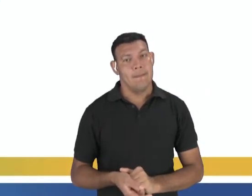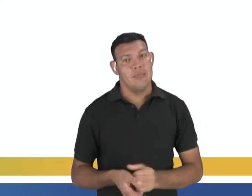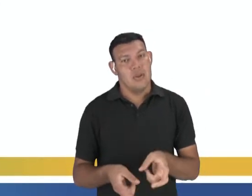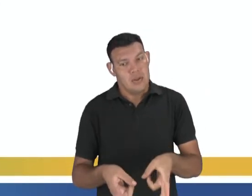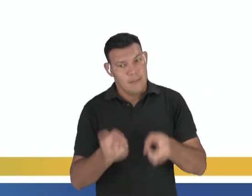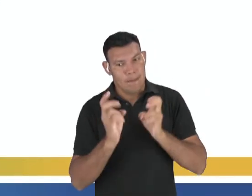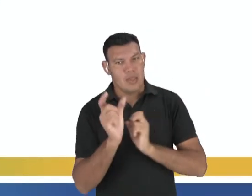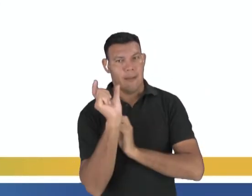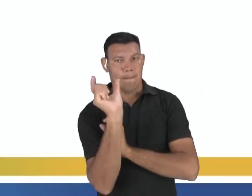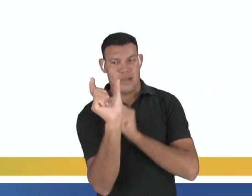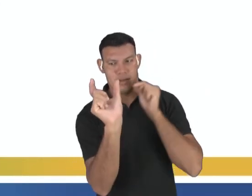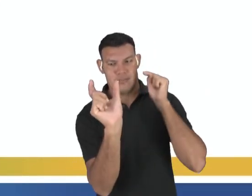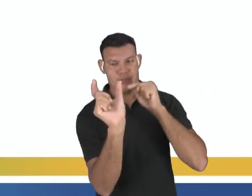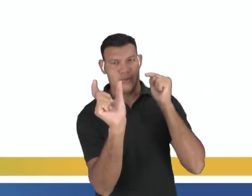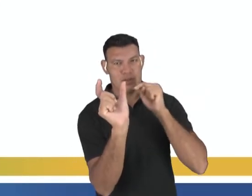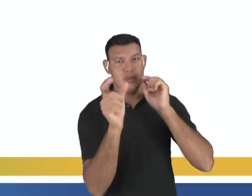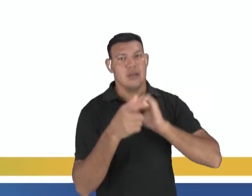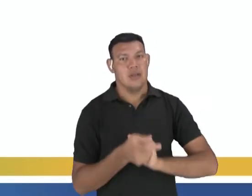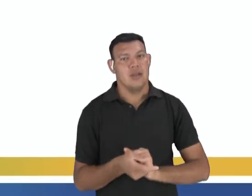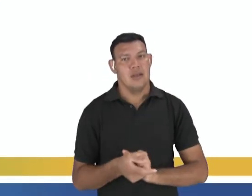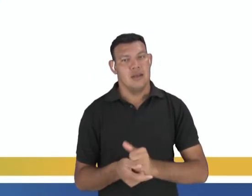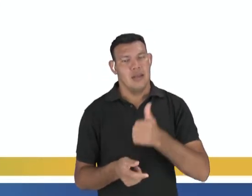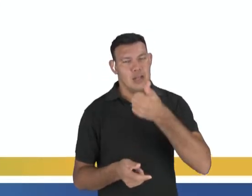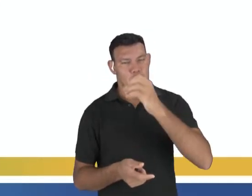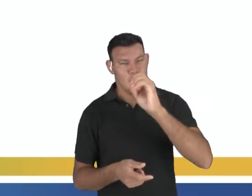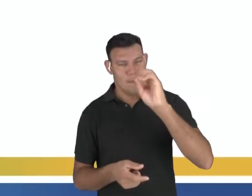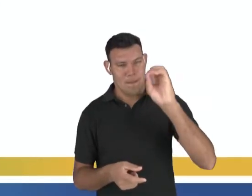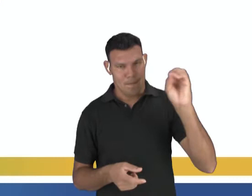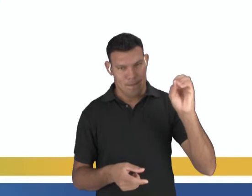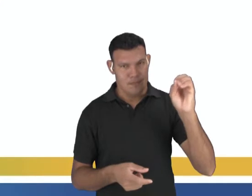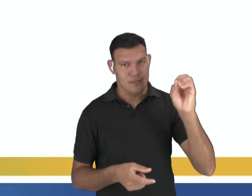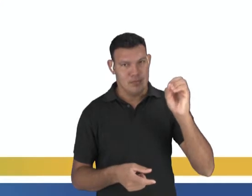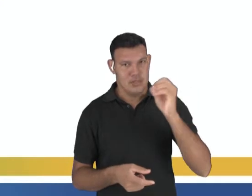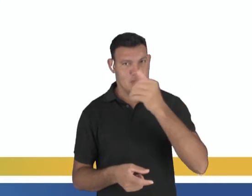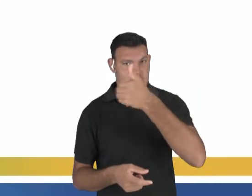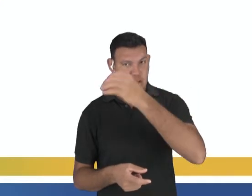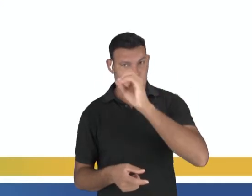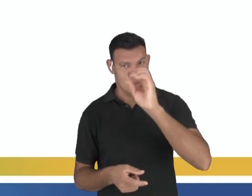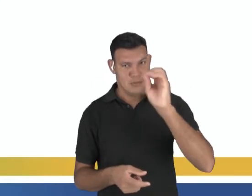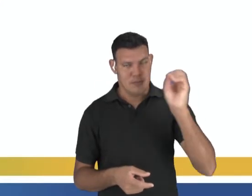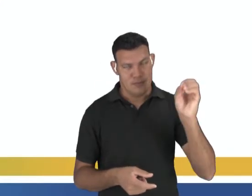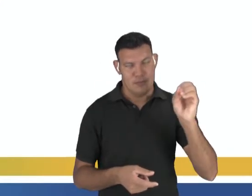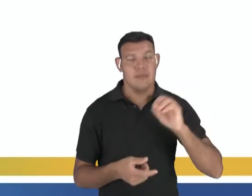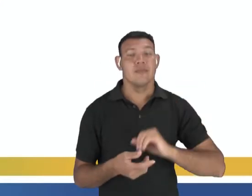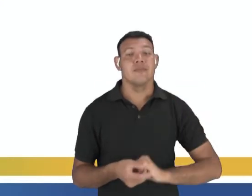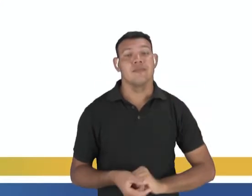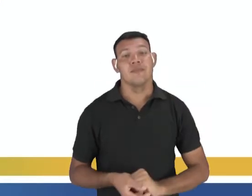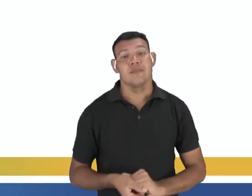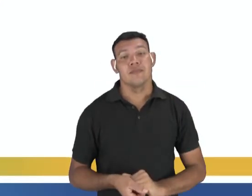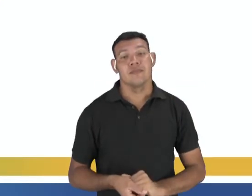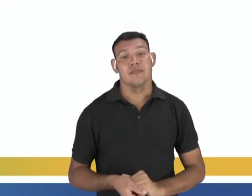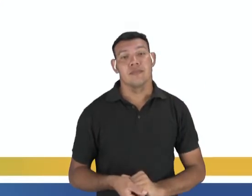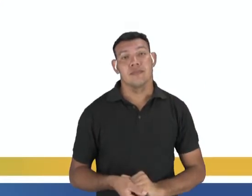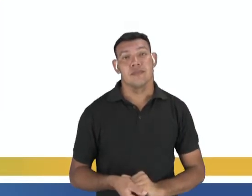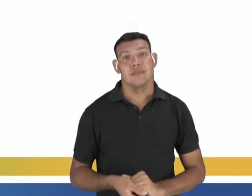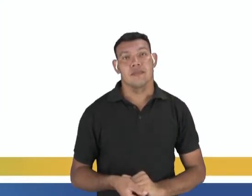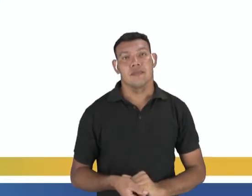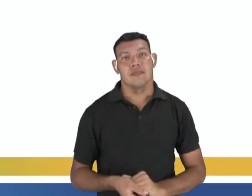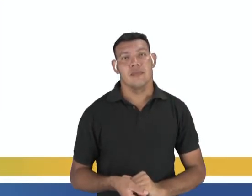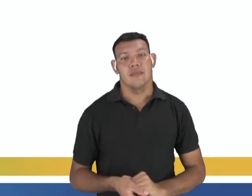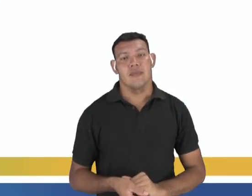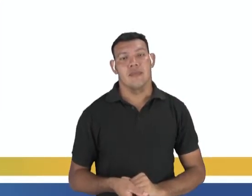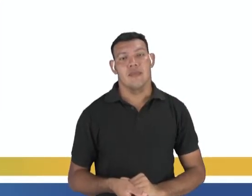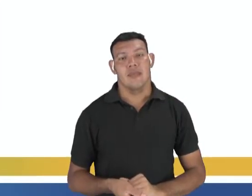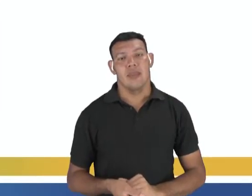milímetros me induz a uma ideia de mil né ou seja me linda de milésimo melhor dizendo o O que quer dizer que Um milímetro